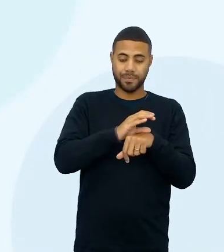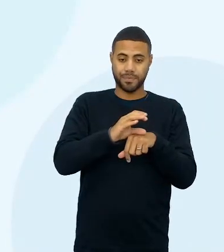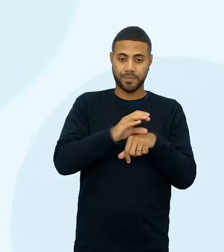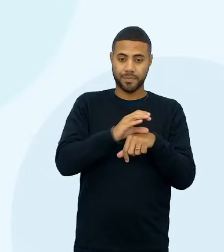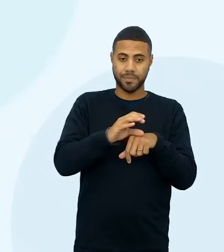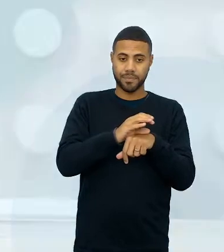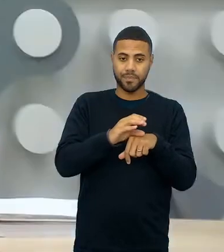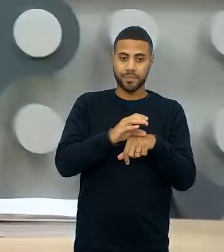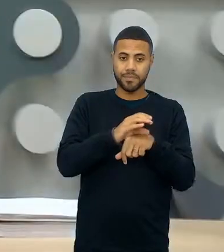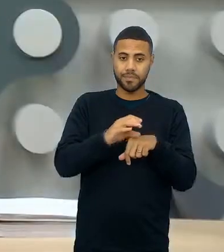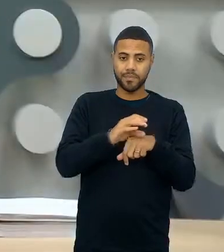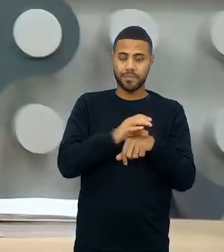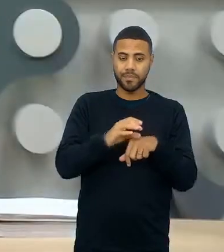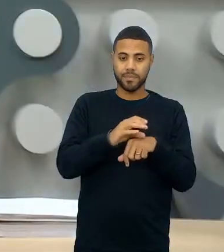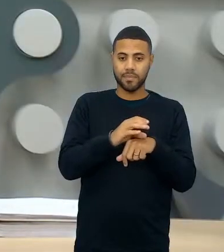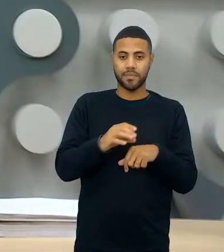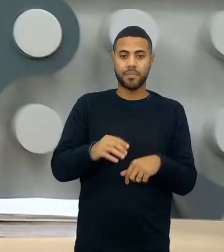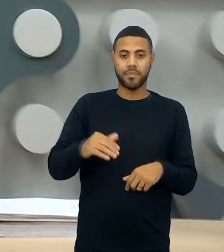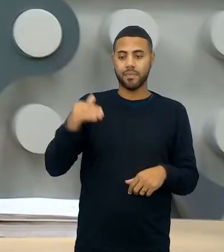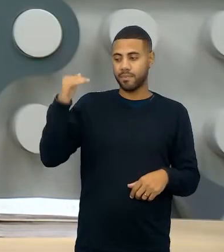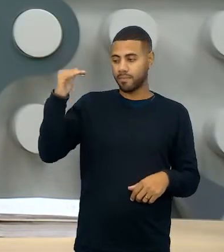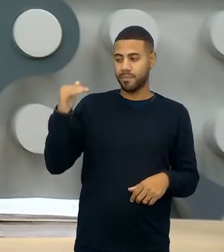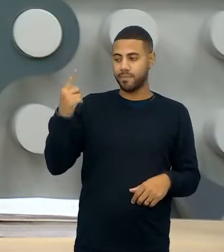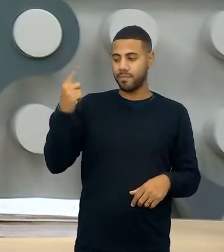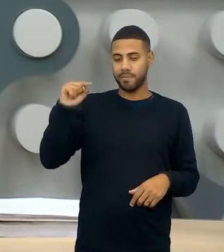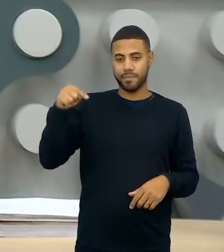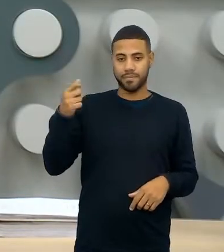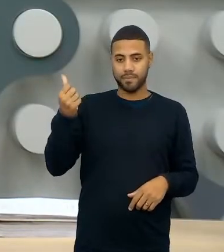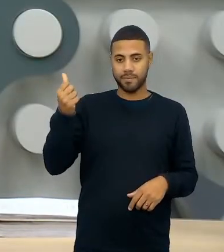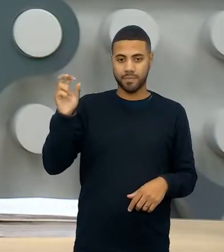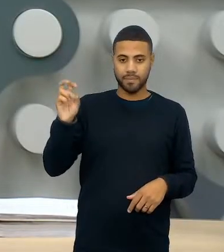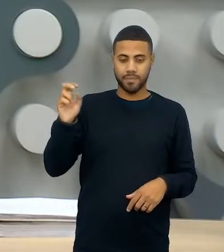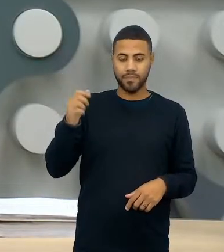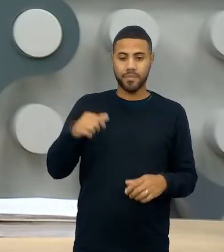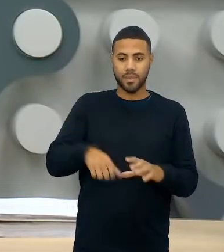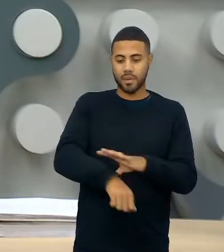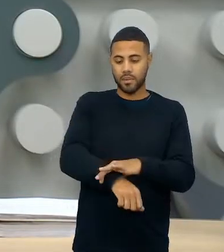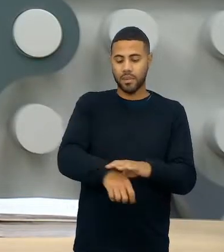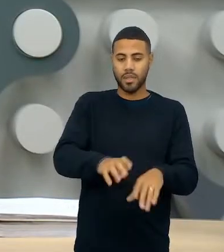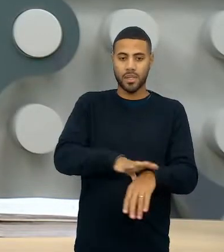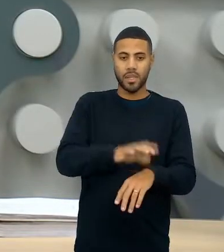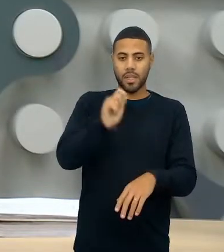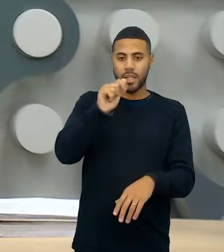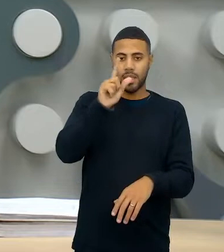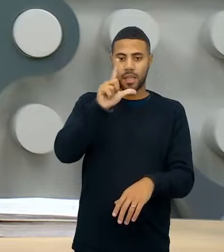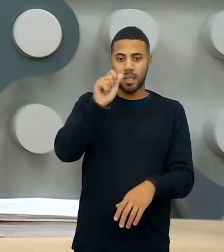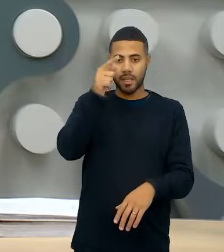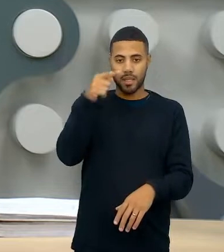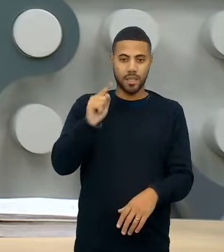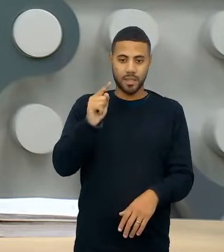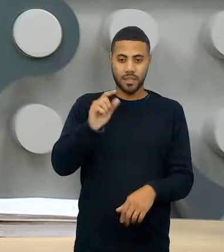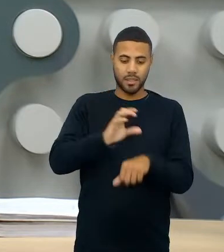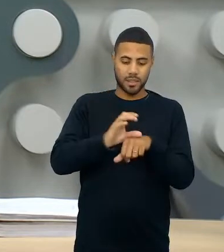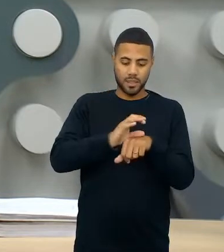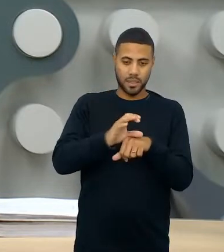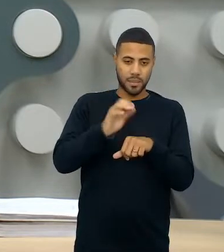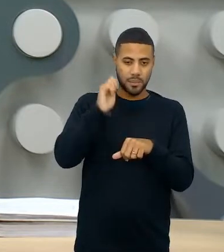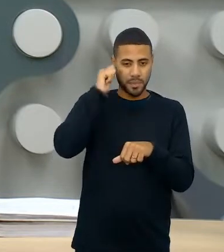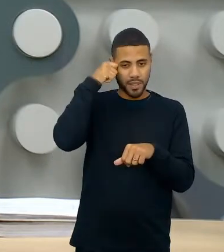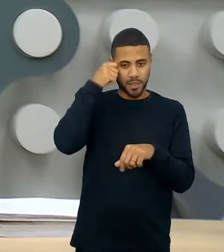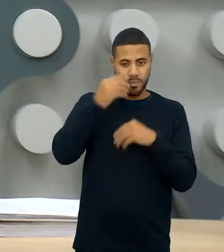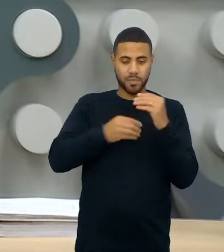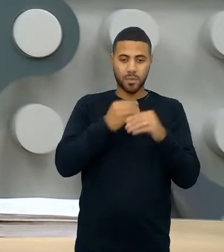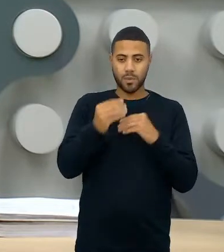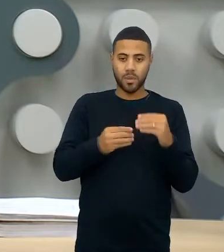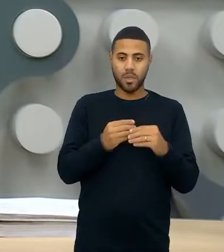estatura mediana para baixa e uso uma blusa de lã cinza escura com preto,